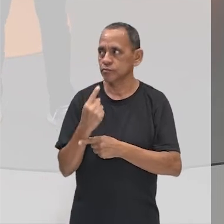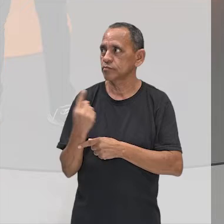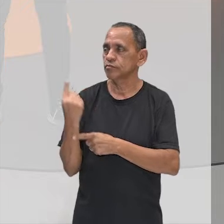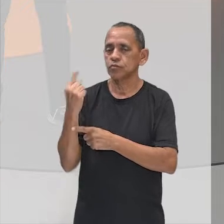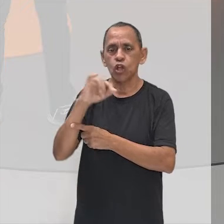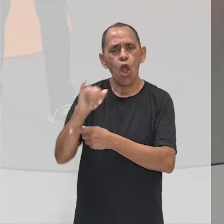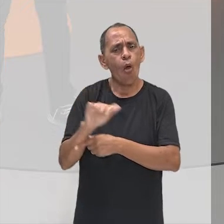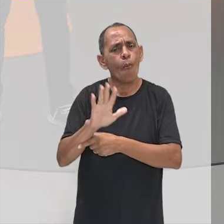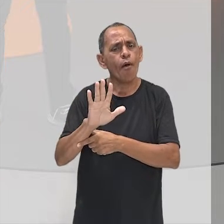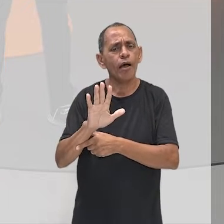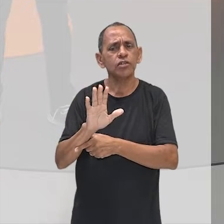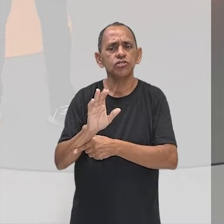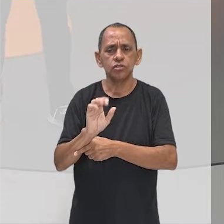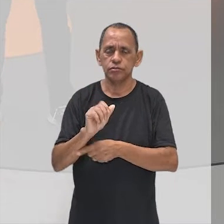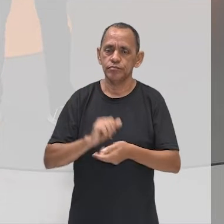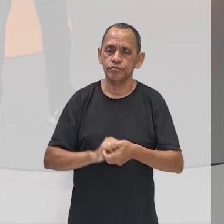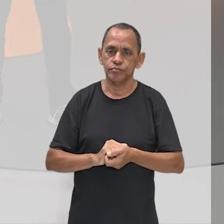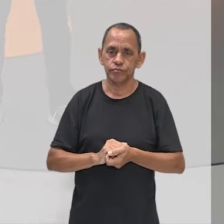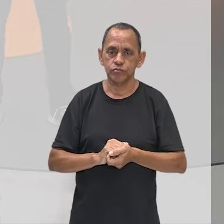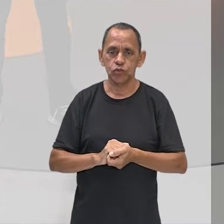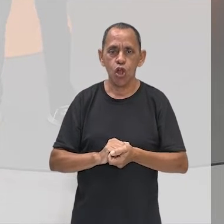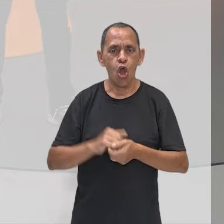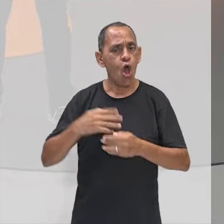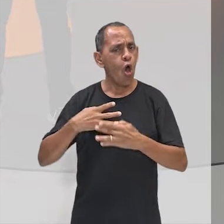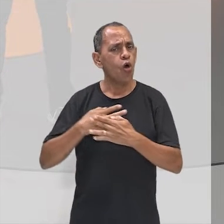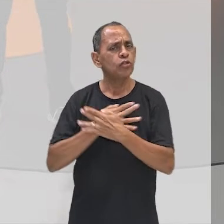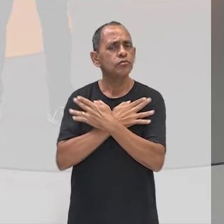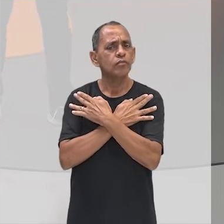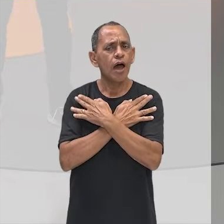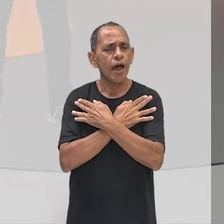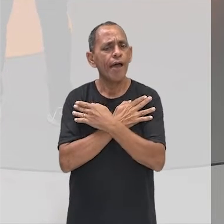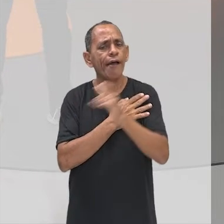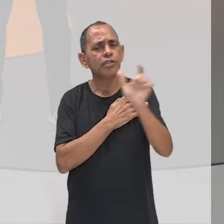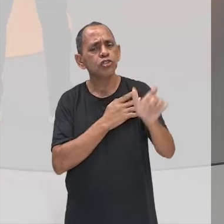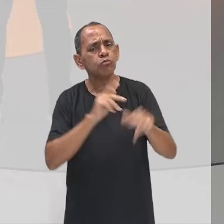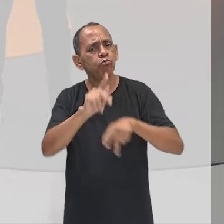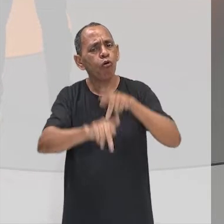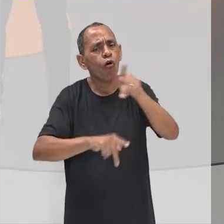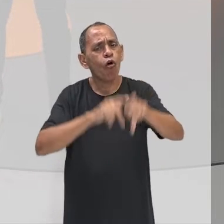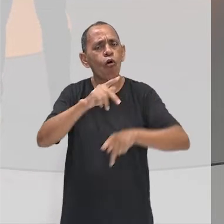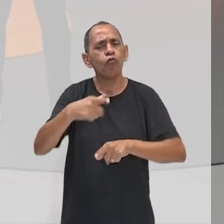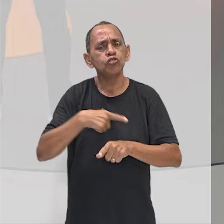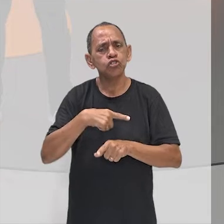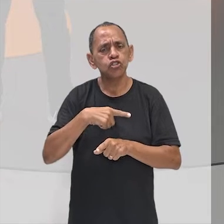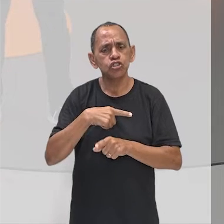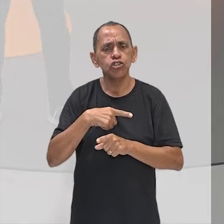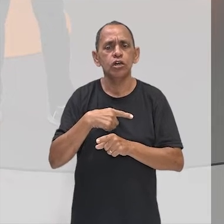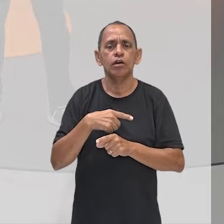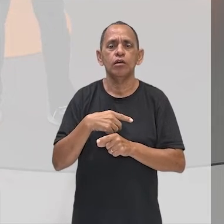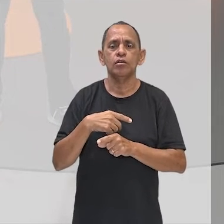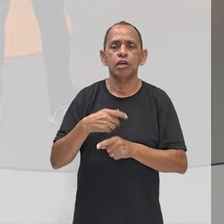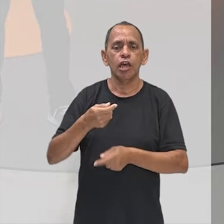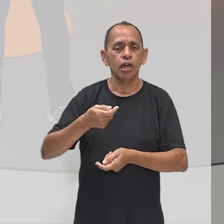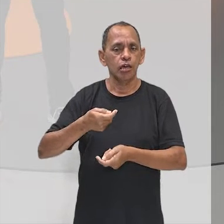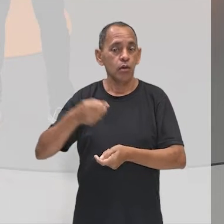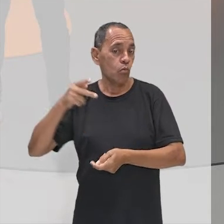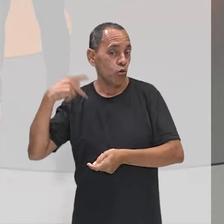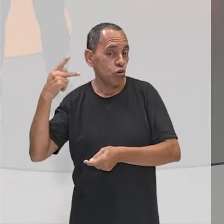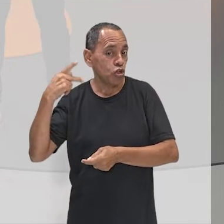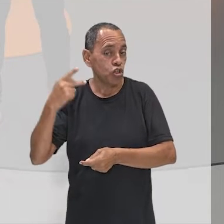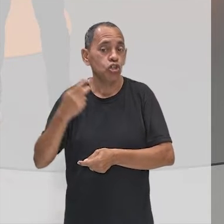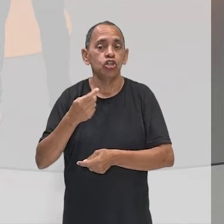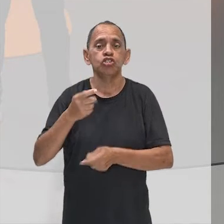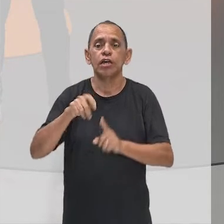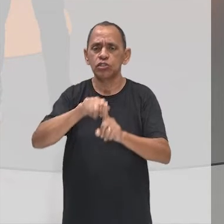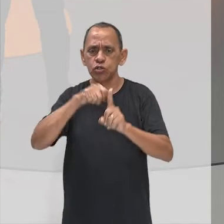também tinham a seguinte organização política, social, dentro do seu território. A gente tem